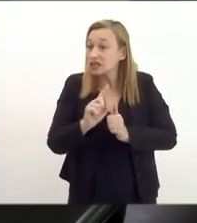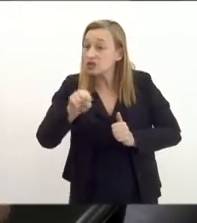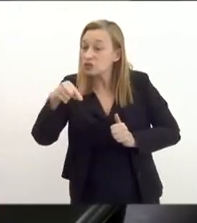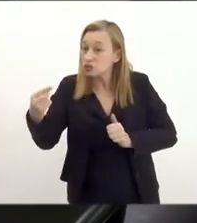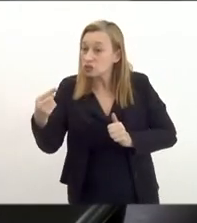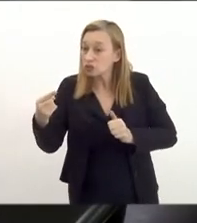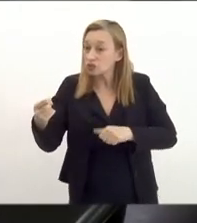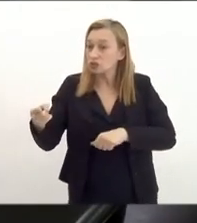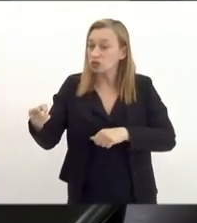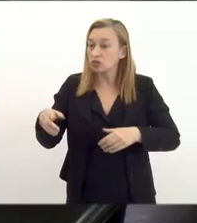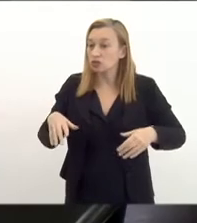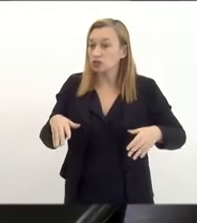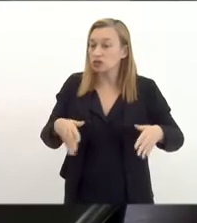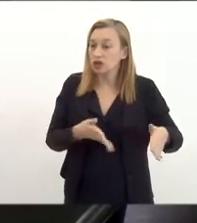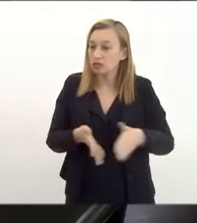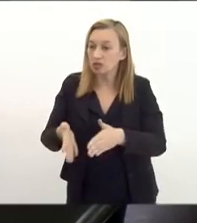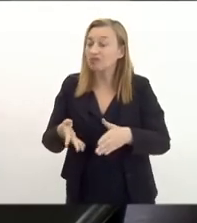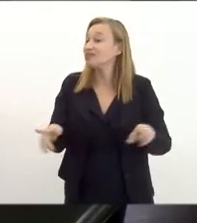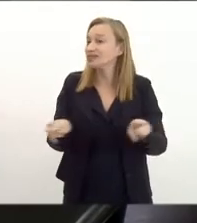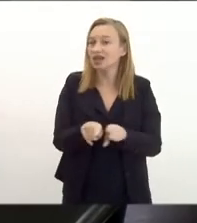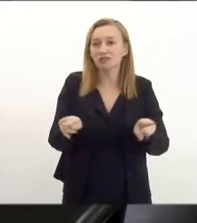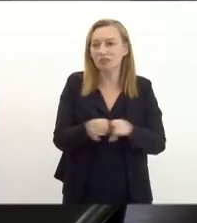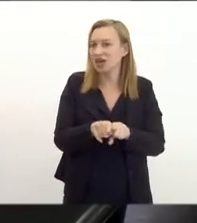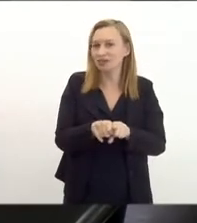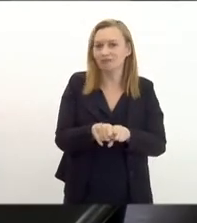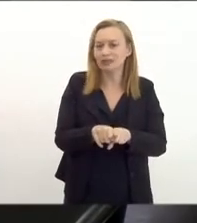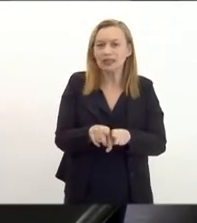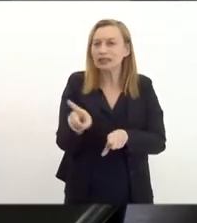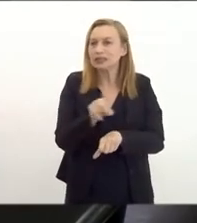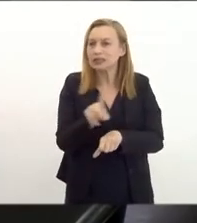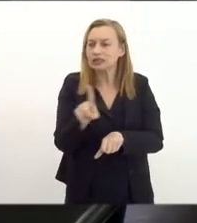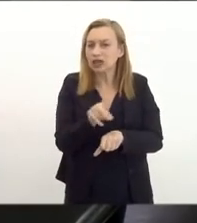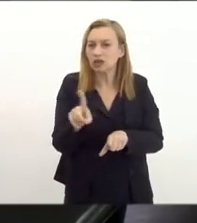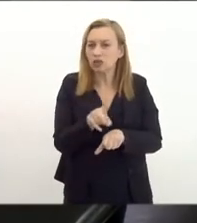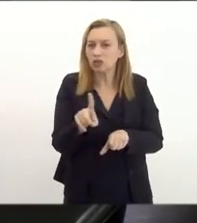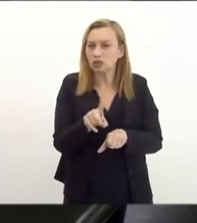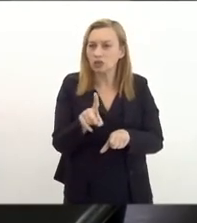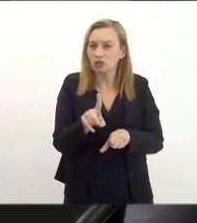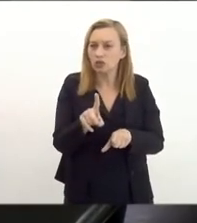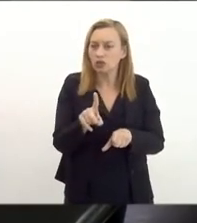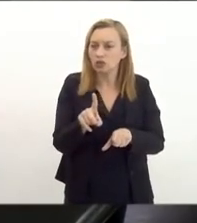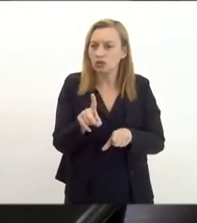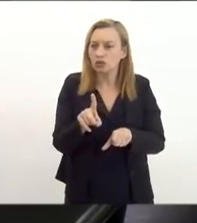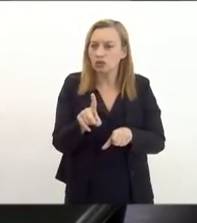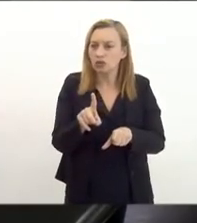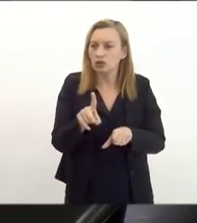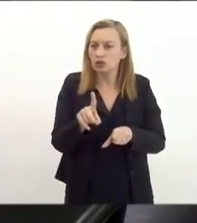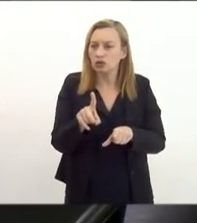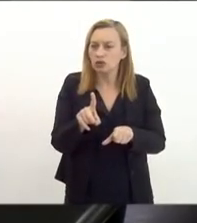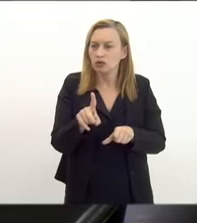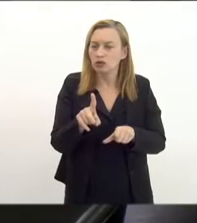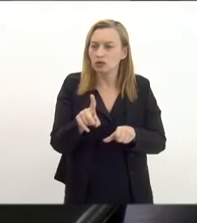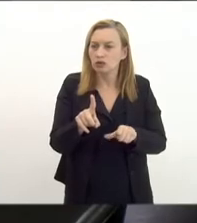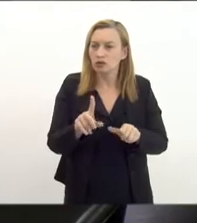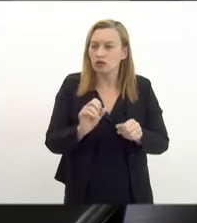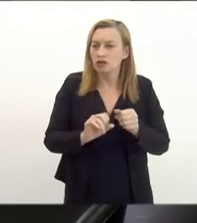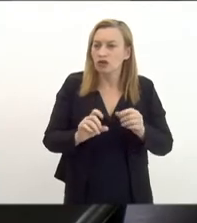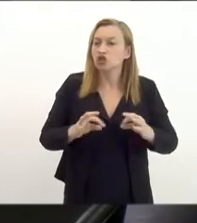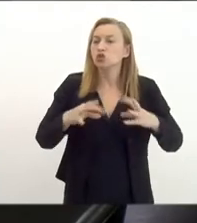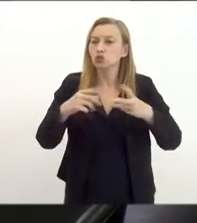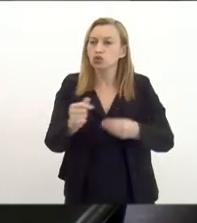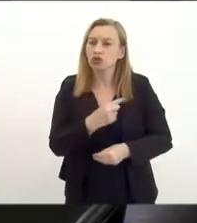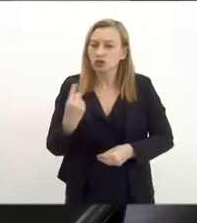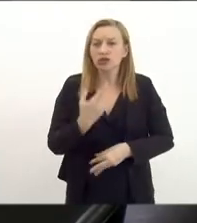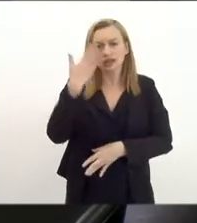também não cobriu tudo aquilo que a gente hoje sabe e aprendeu com a serve